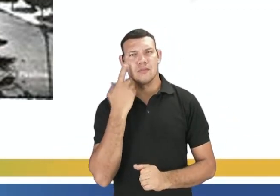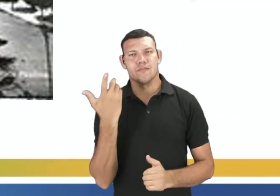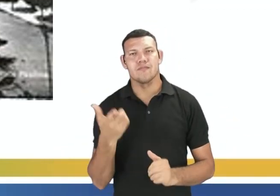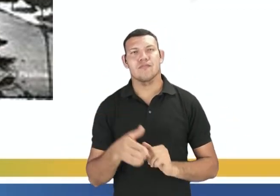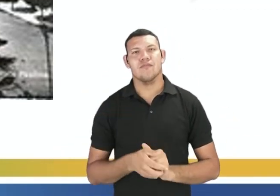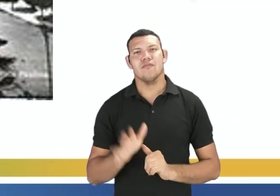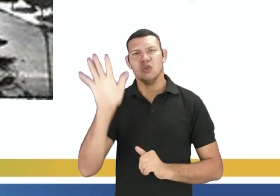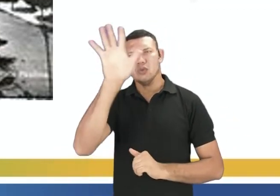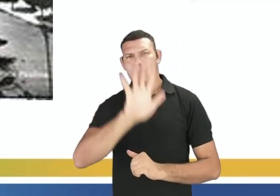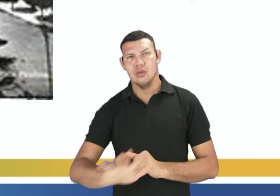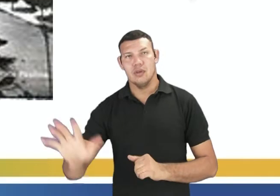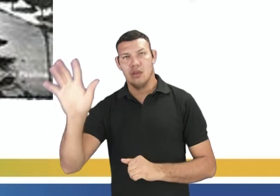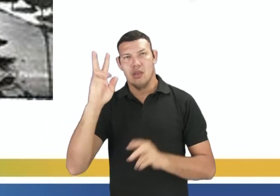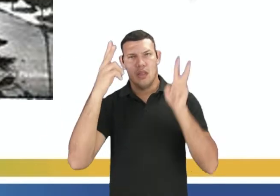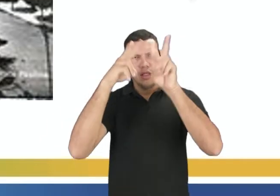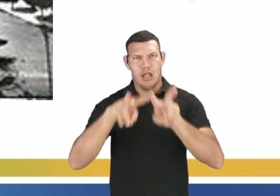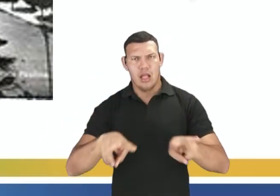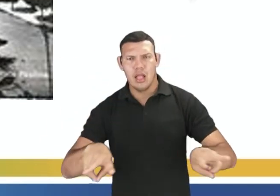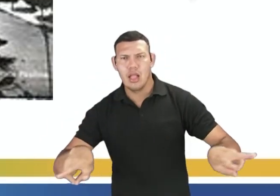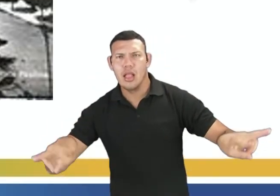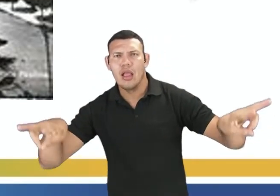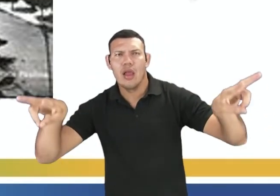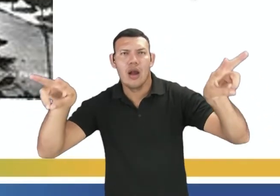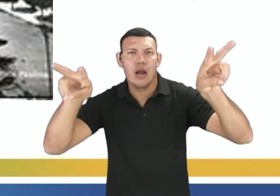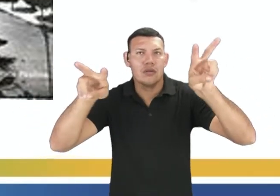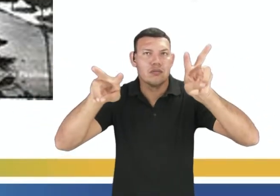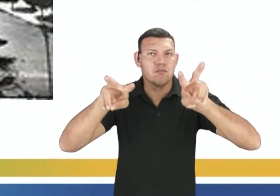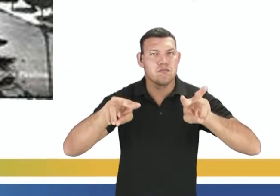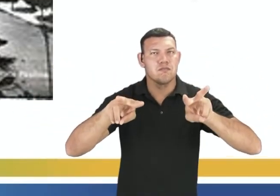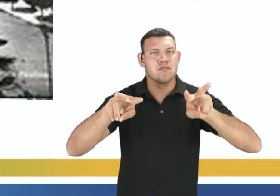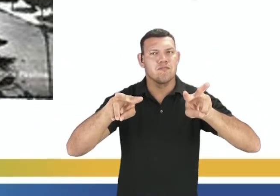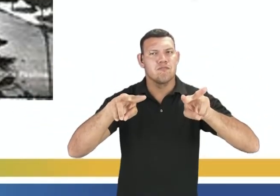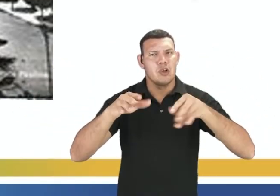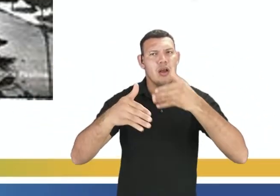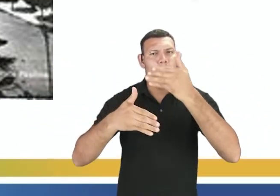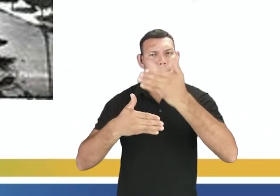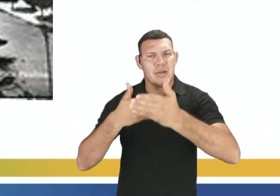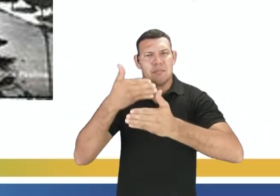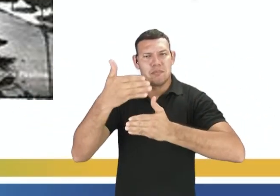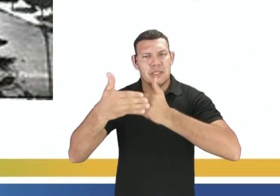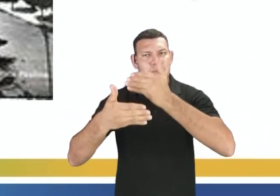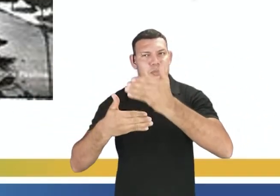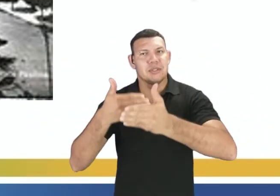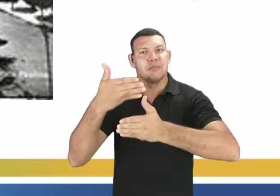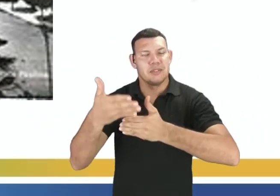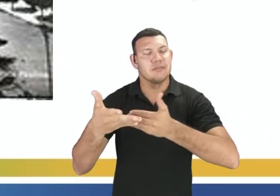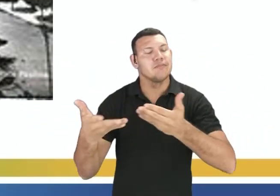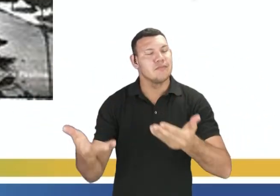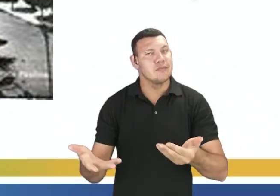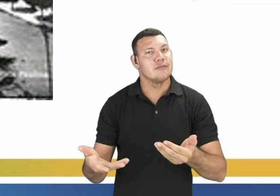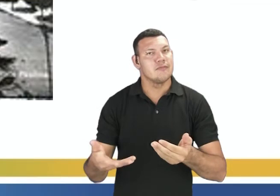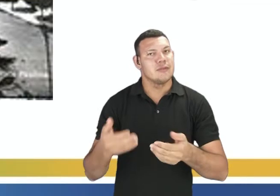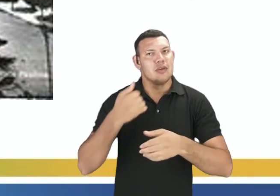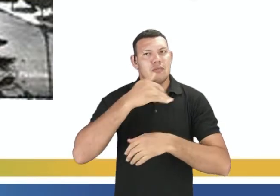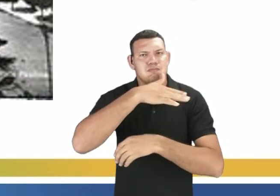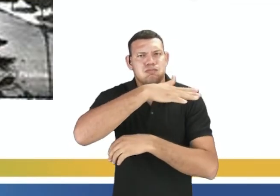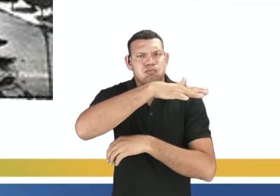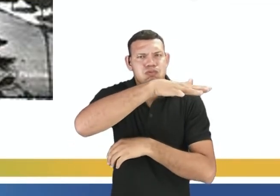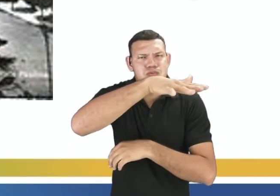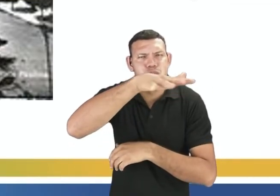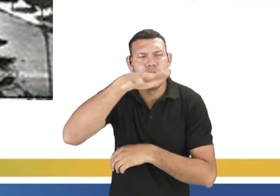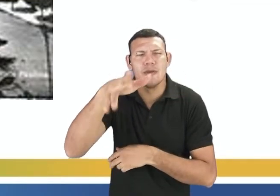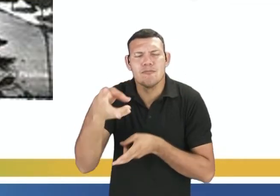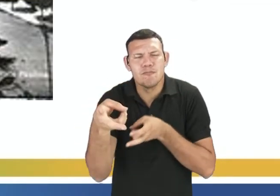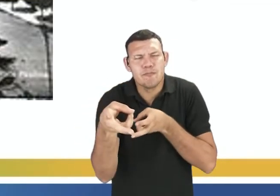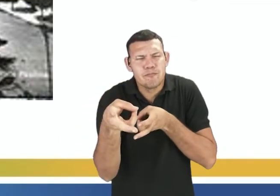como uma paisagem ela se transforma, né, com o passar do tempo. Então essas transformações dessa paisagem urbana, ela é bem nítida,